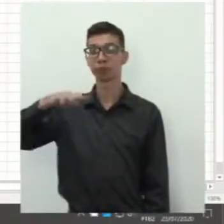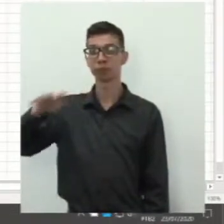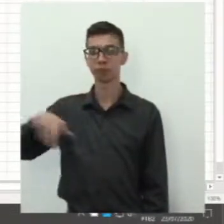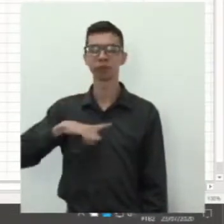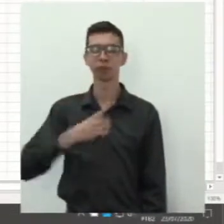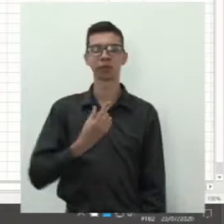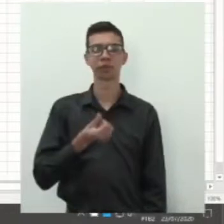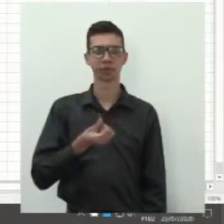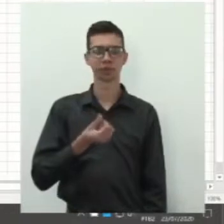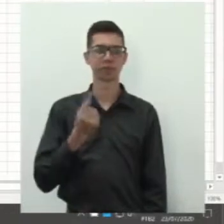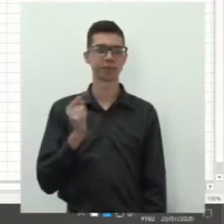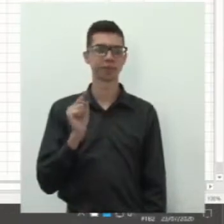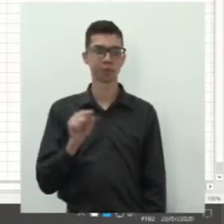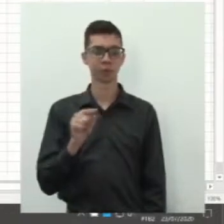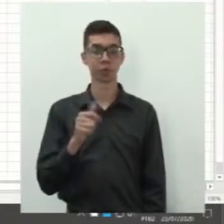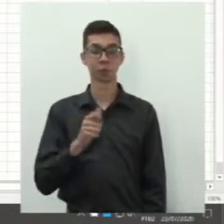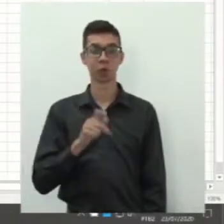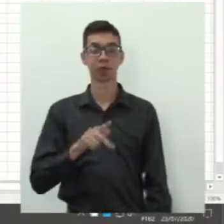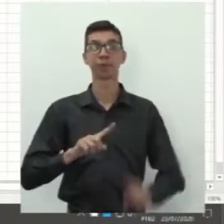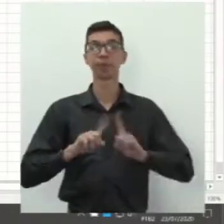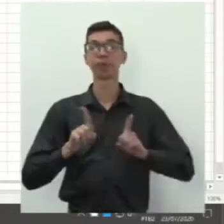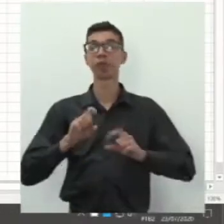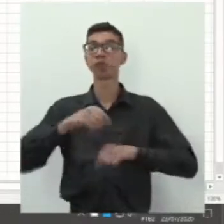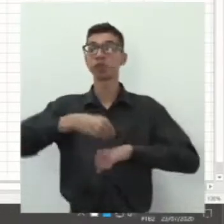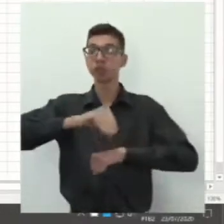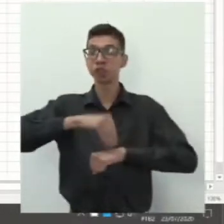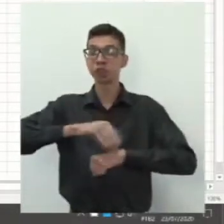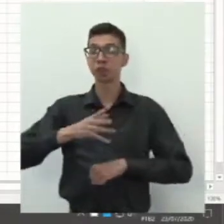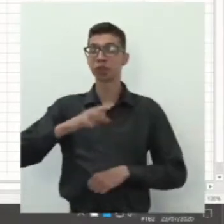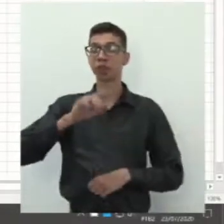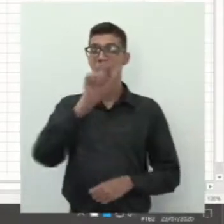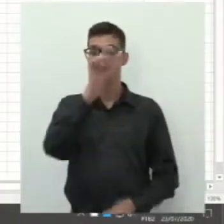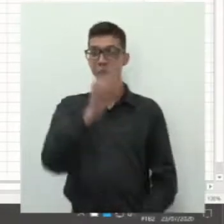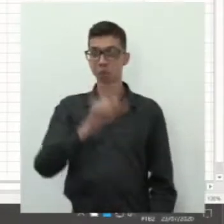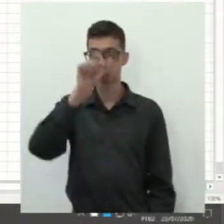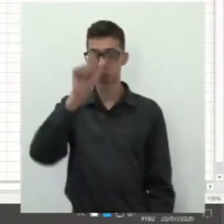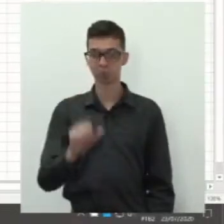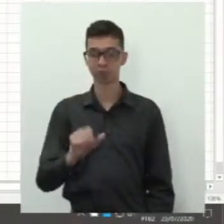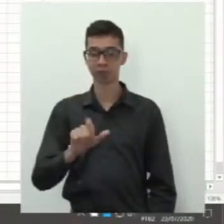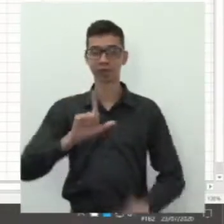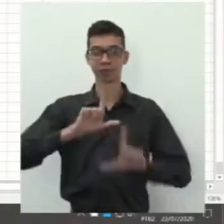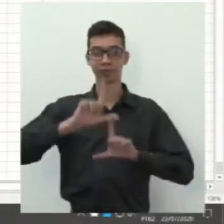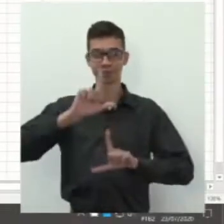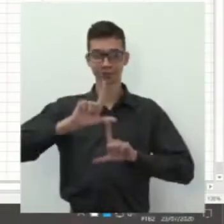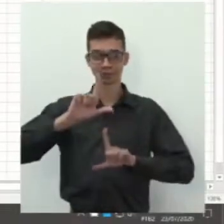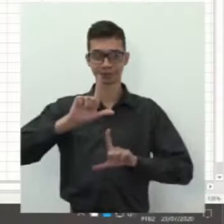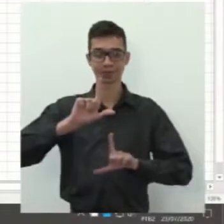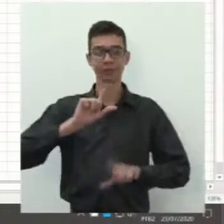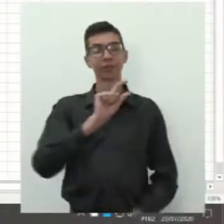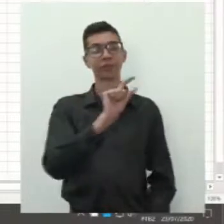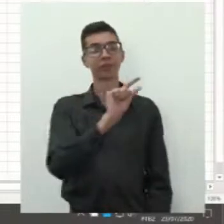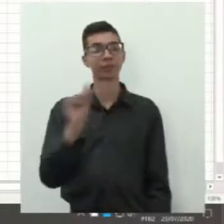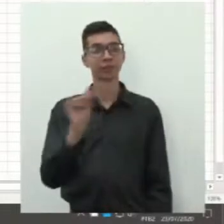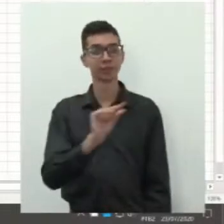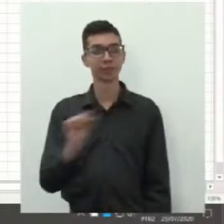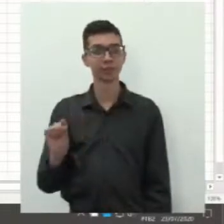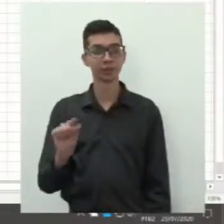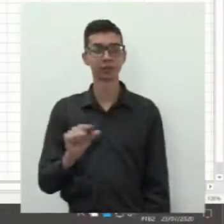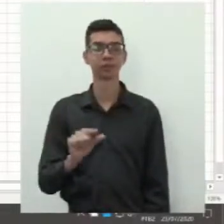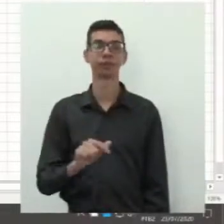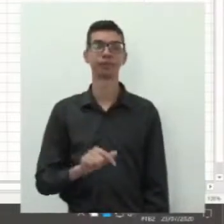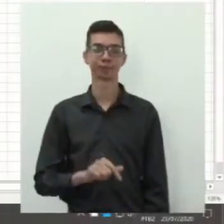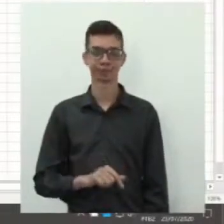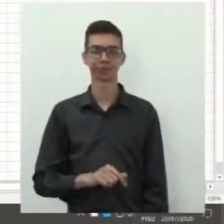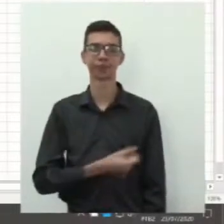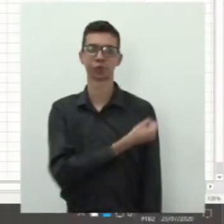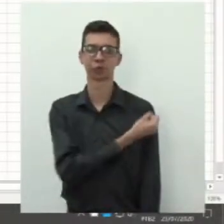e linha. Então, coluna letra, linha número. É assim que você se orienta pelo Excel, tá? E aí é uma orientação básica,